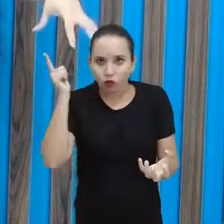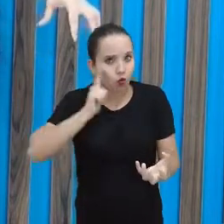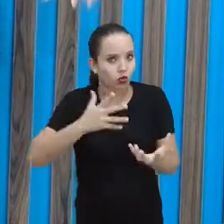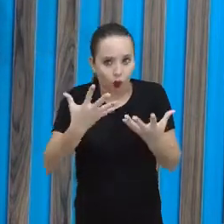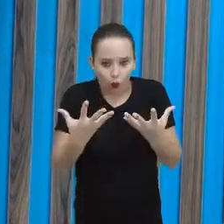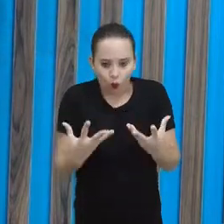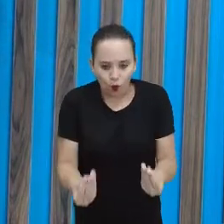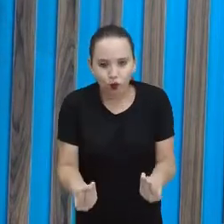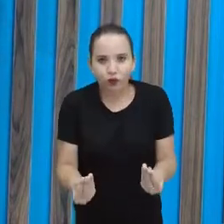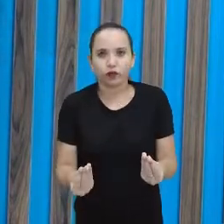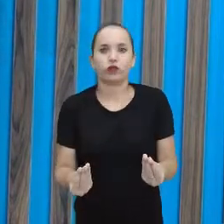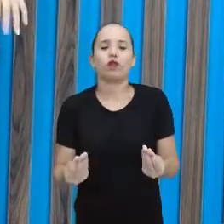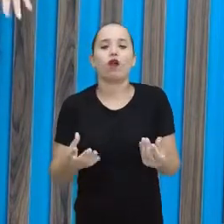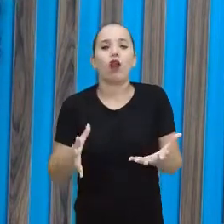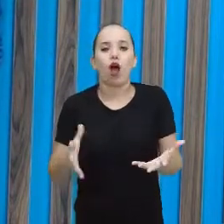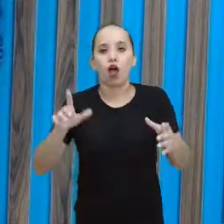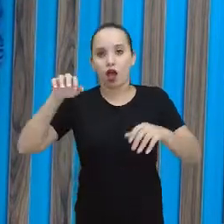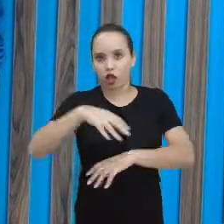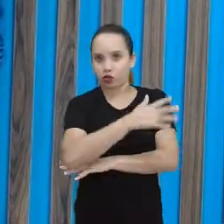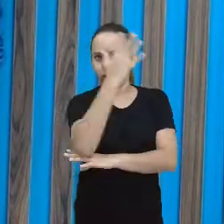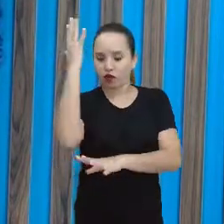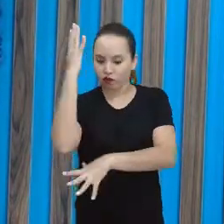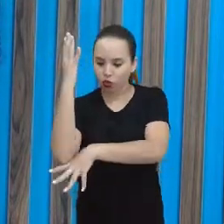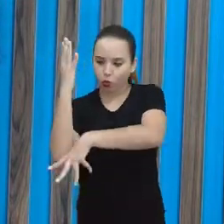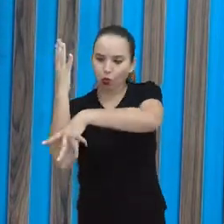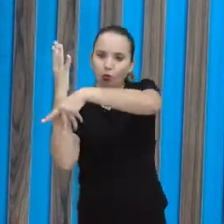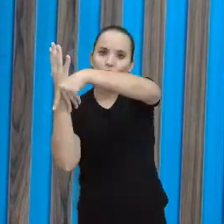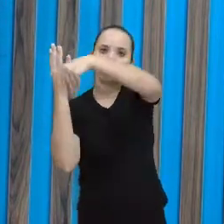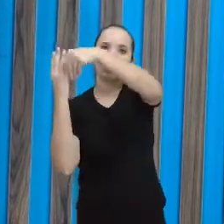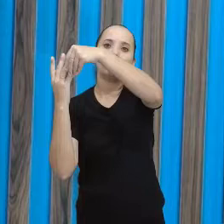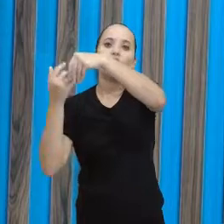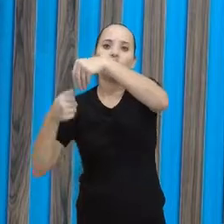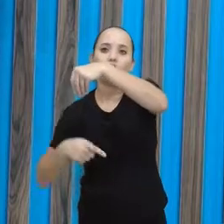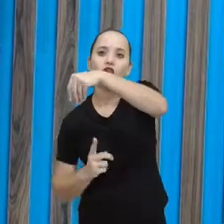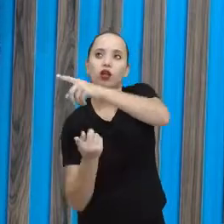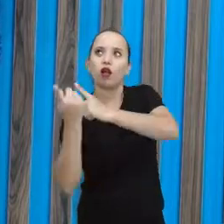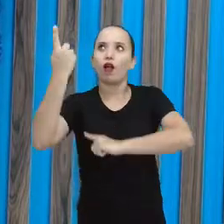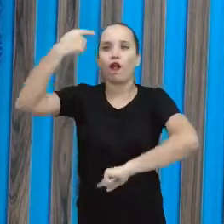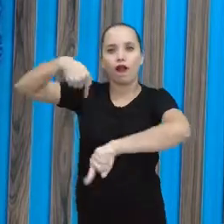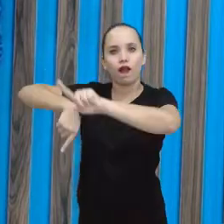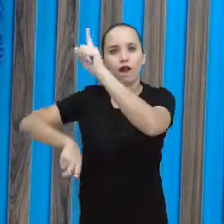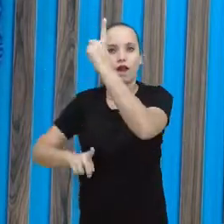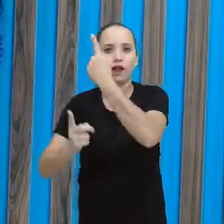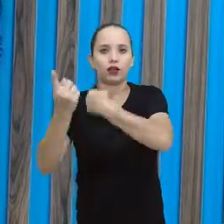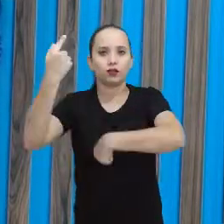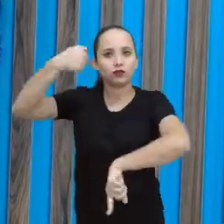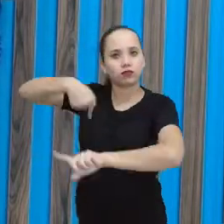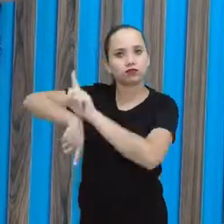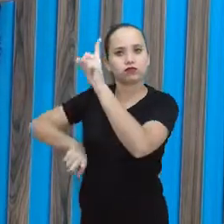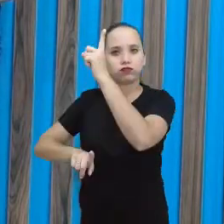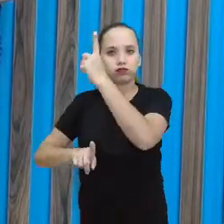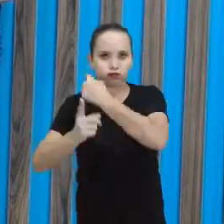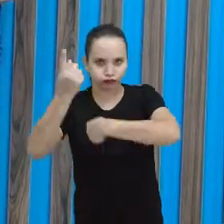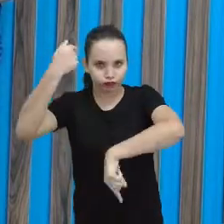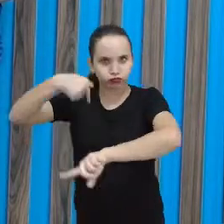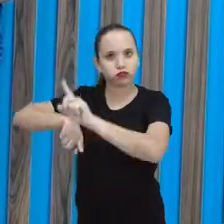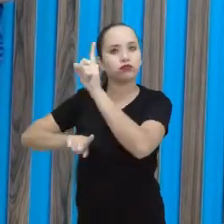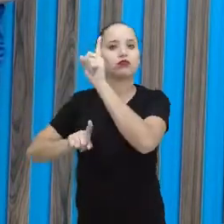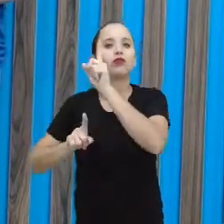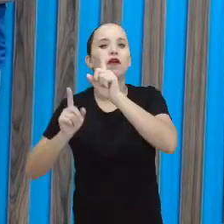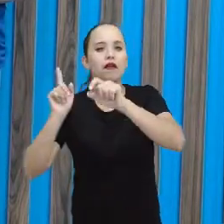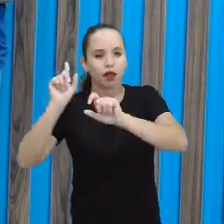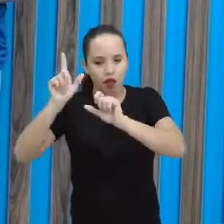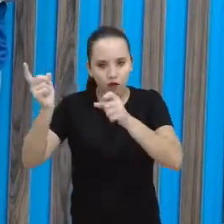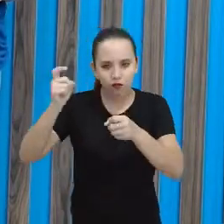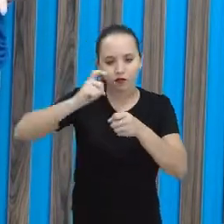elas retiram essa água e aí fazem a transpiração, ou seja, retornam essa água para a